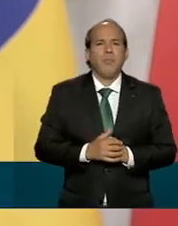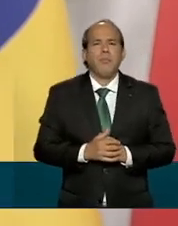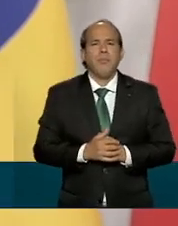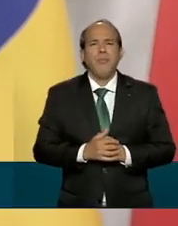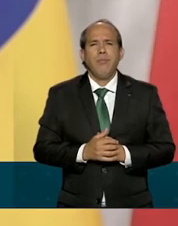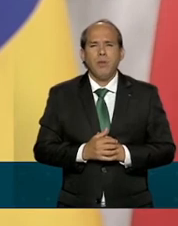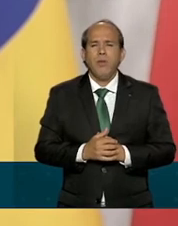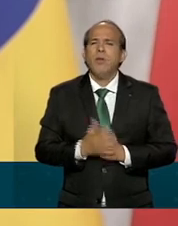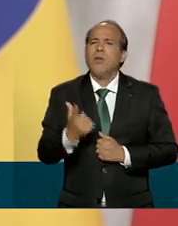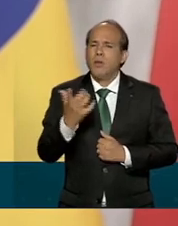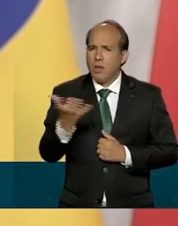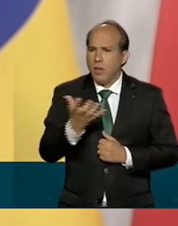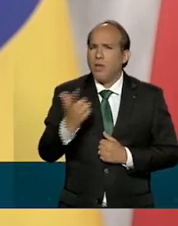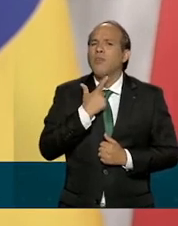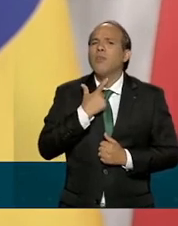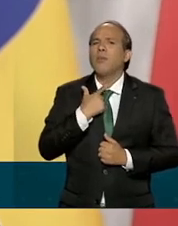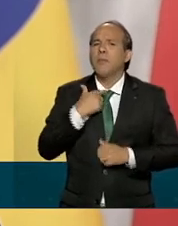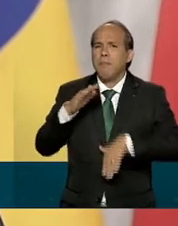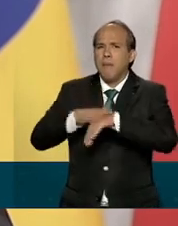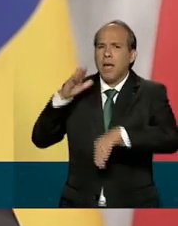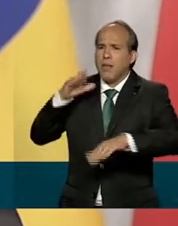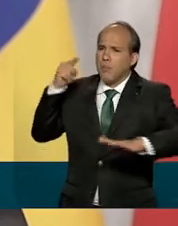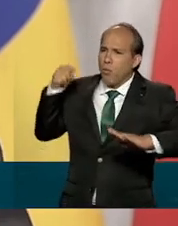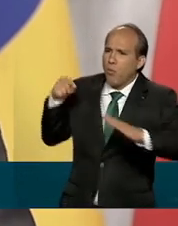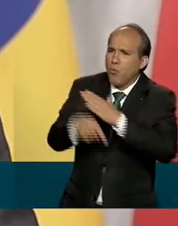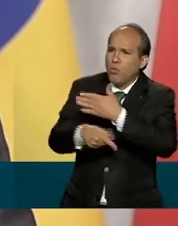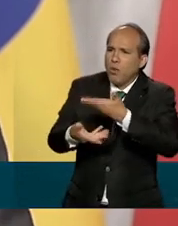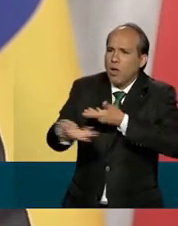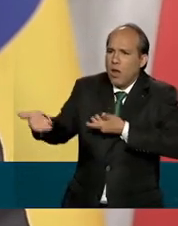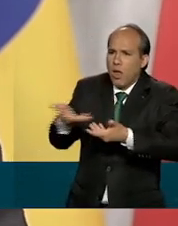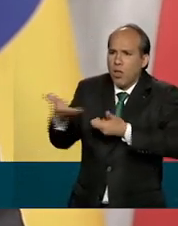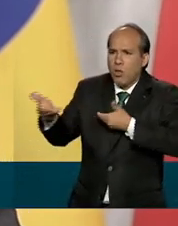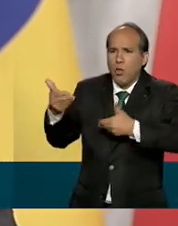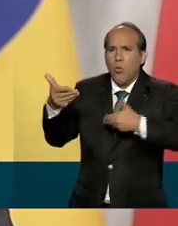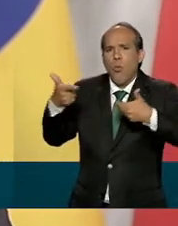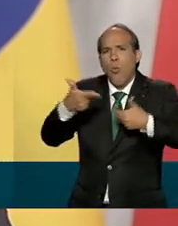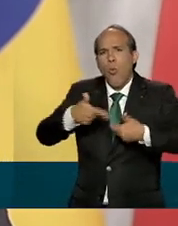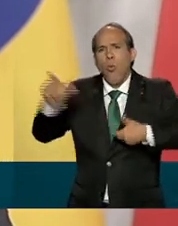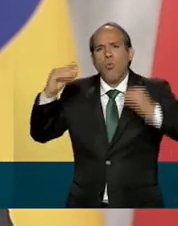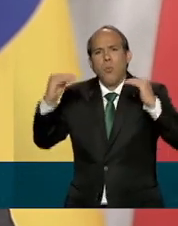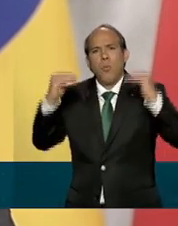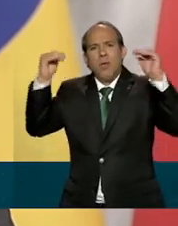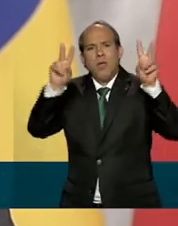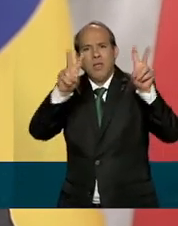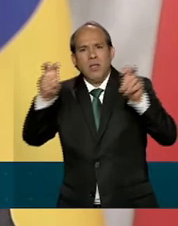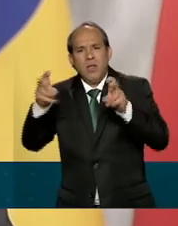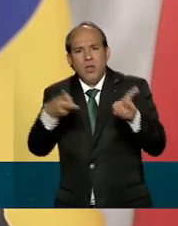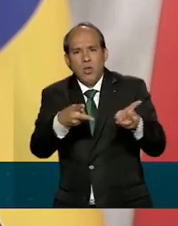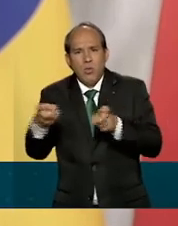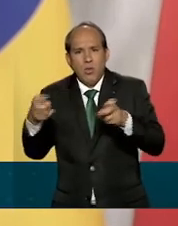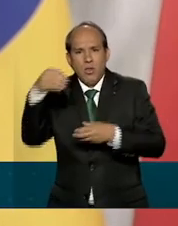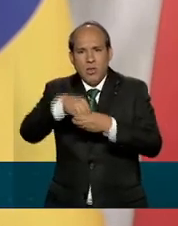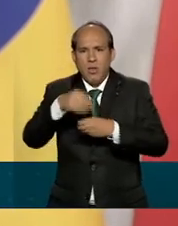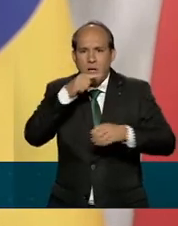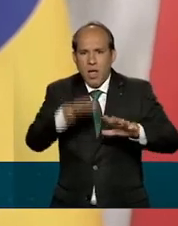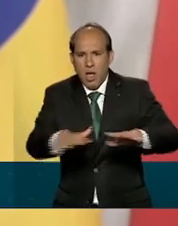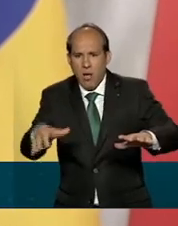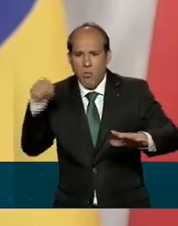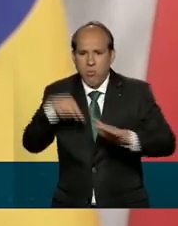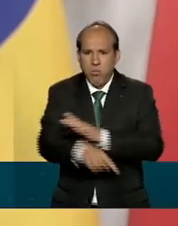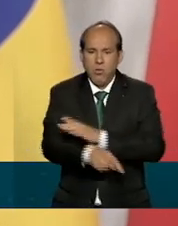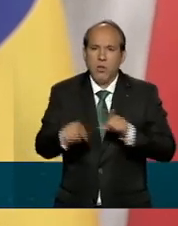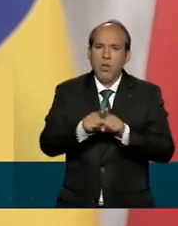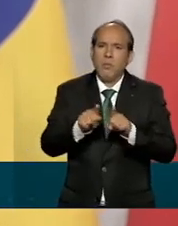Desejamos aprofundar o nosso diálogo de alto nível em temas como exploração em águas profundas e hidrogênio.